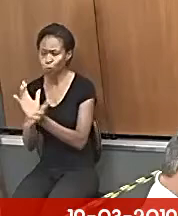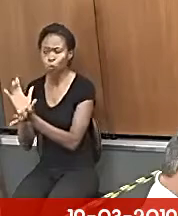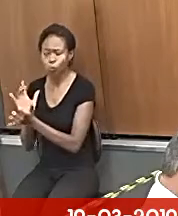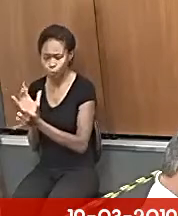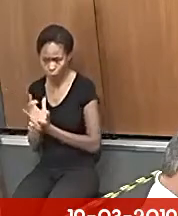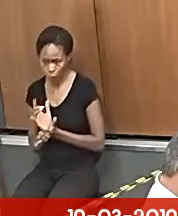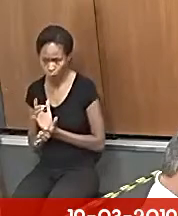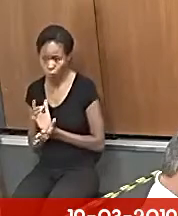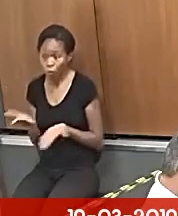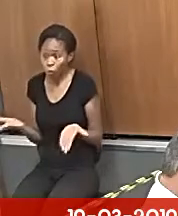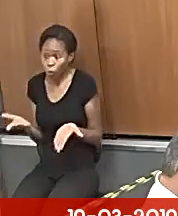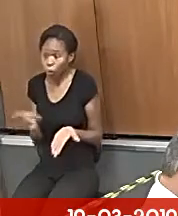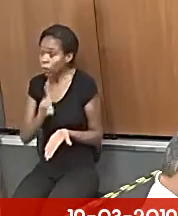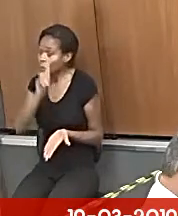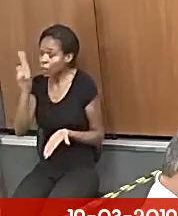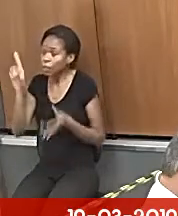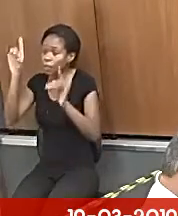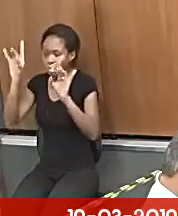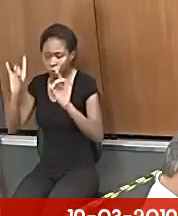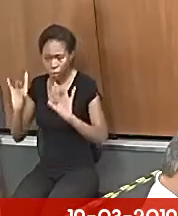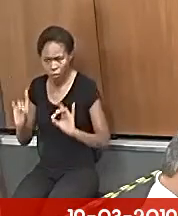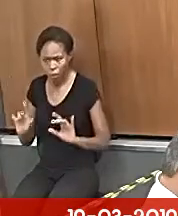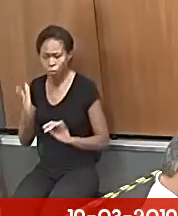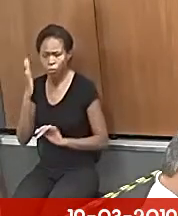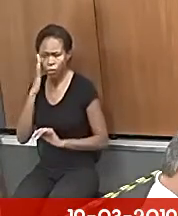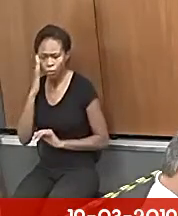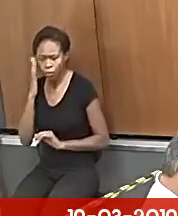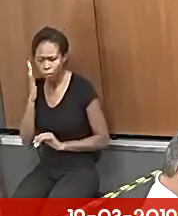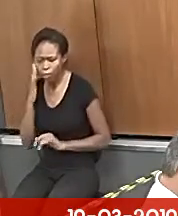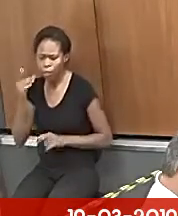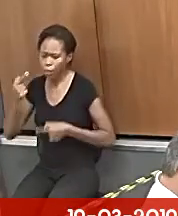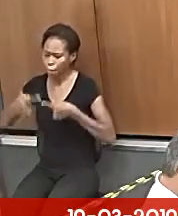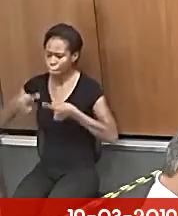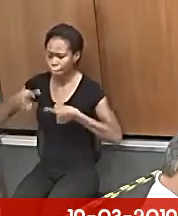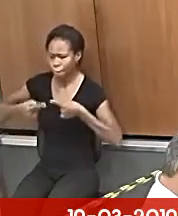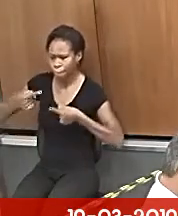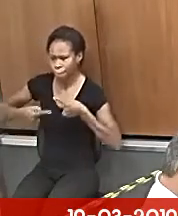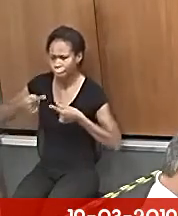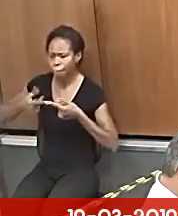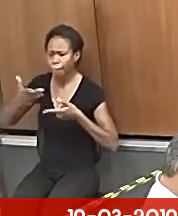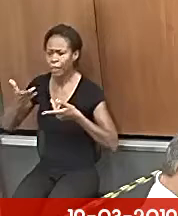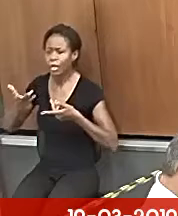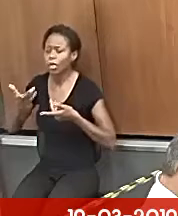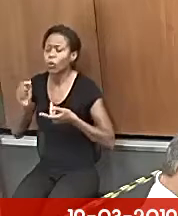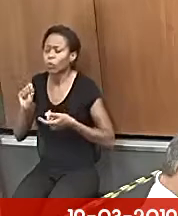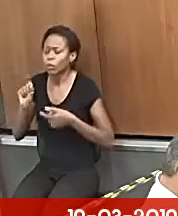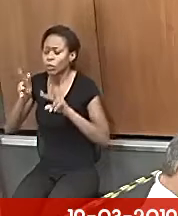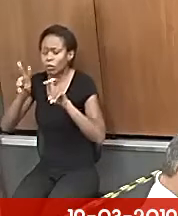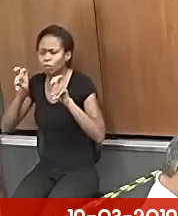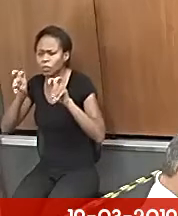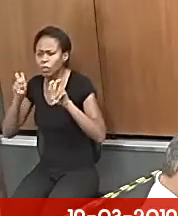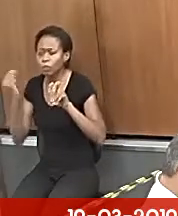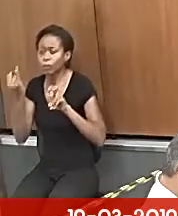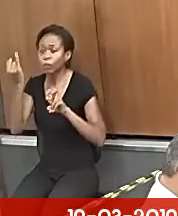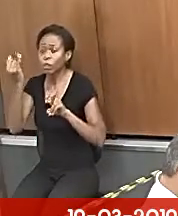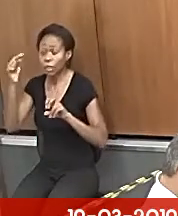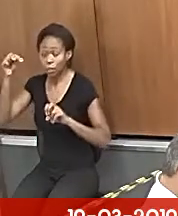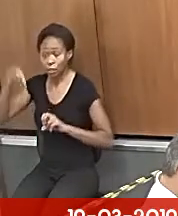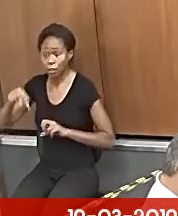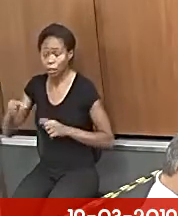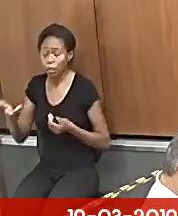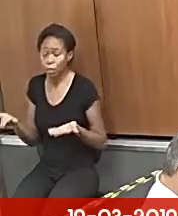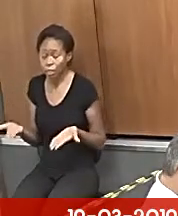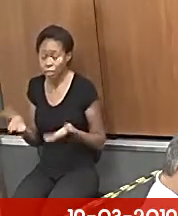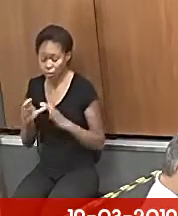com as audiências públicas são é importantes de serem construídas nessa comissão hoje a gente tratava como diz o nosso como